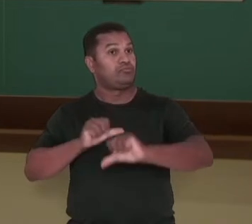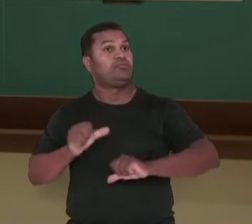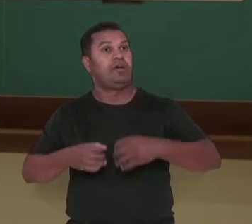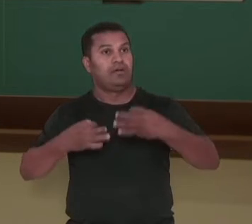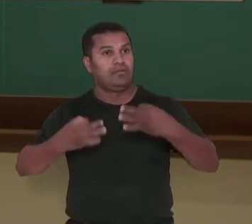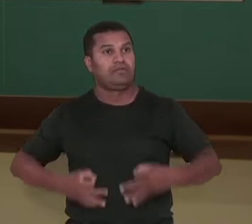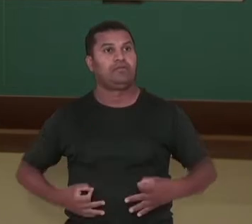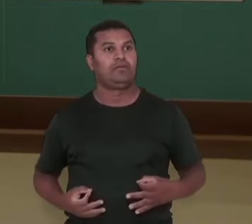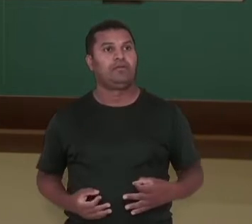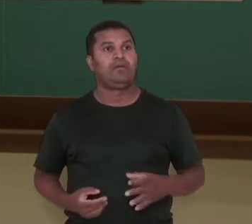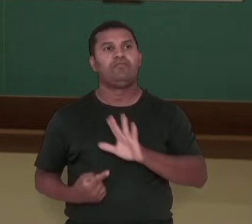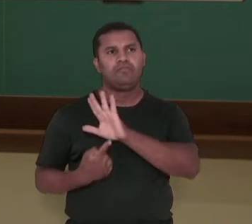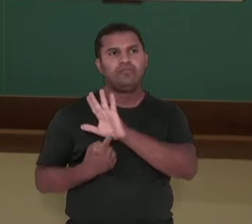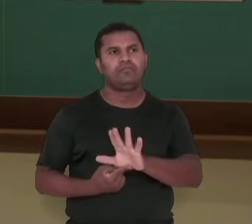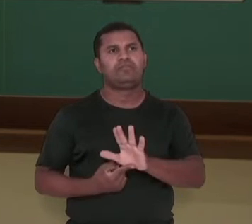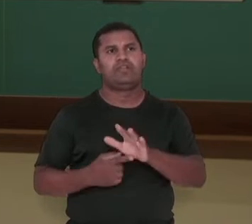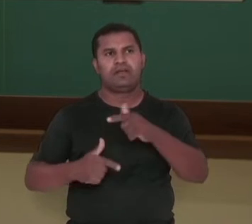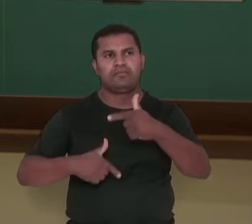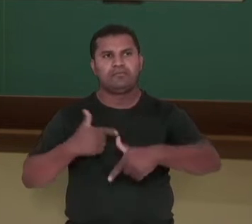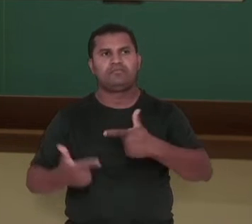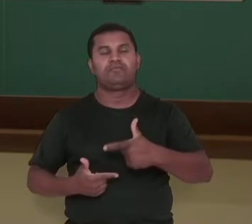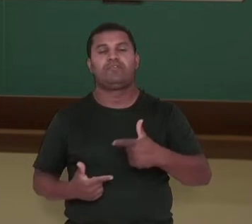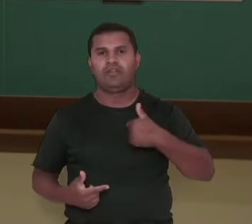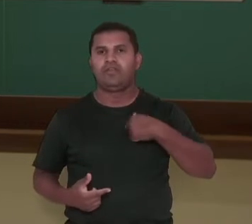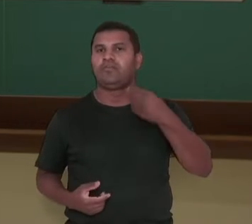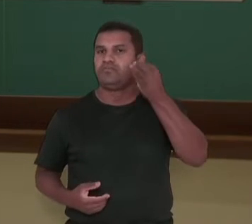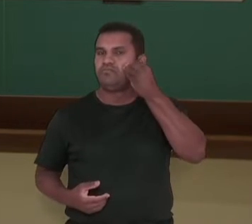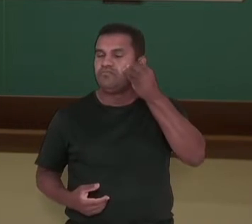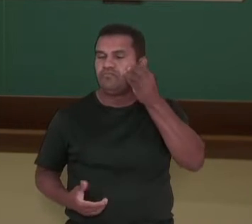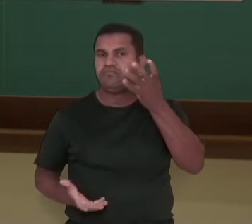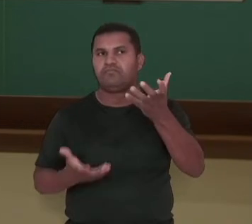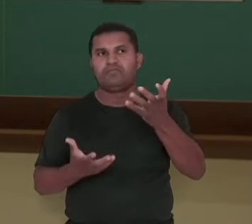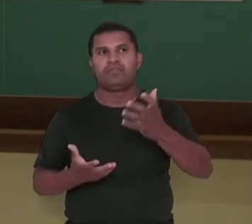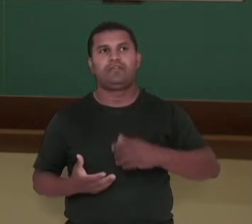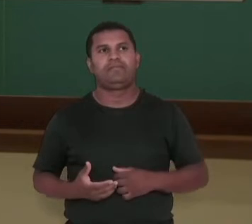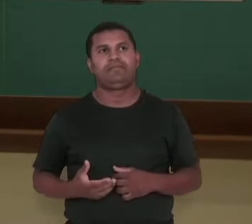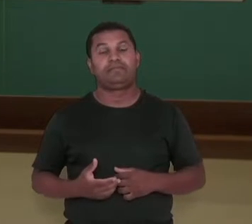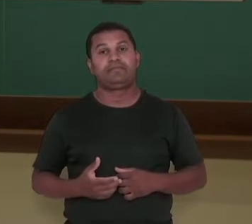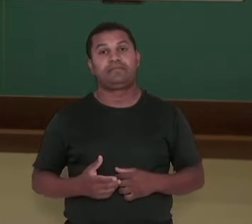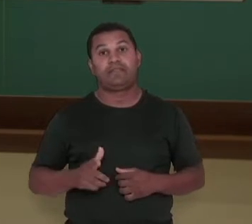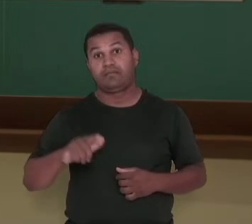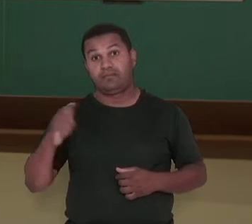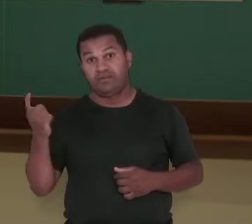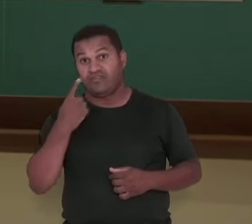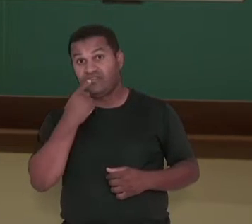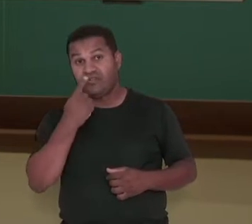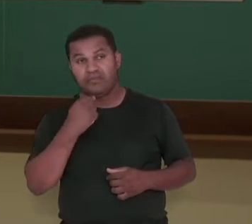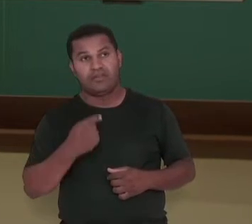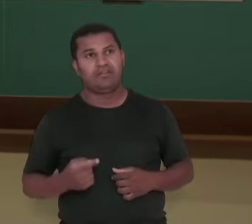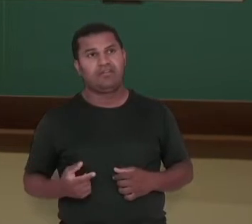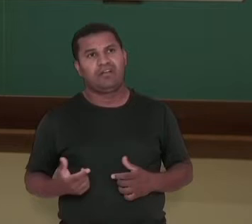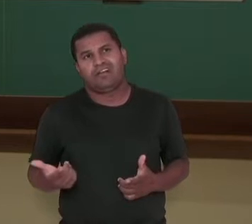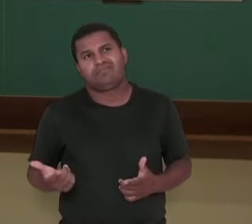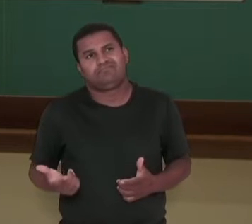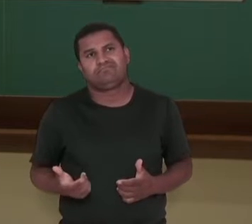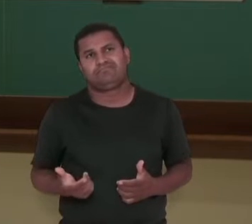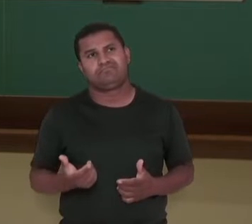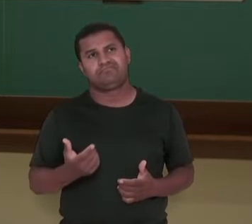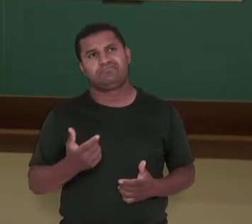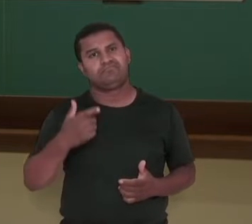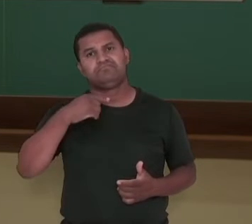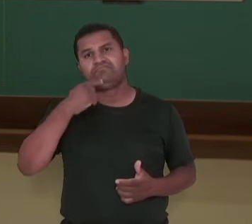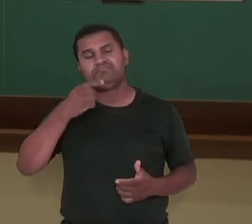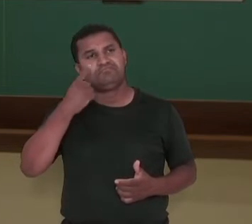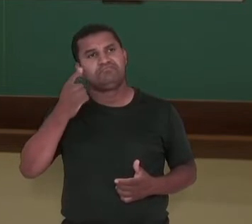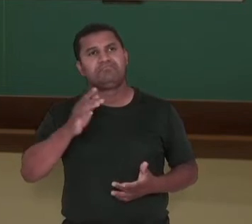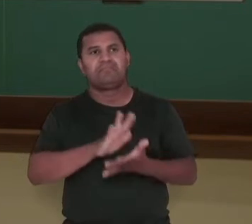Sou assim e pronto. Eles não vão aceitar isso e eu não posso. Esse sou assim e pronto é